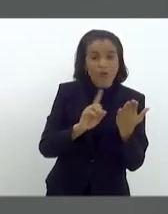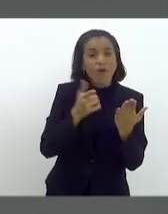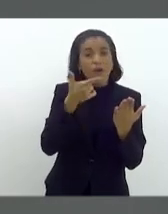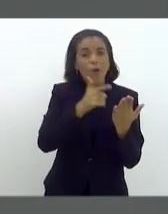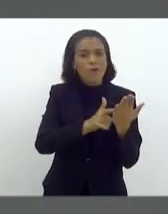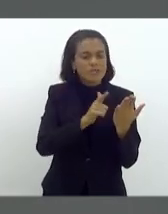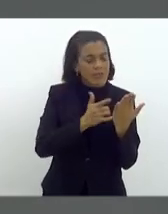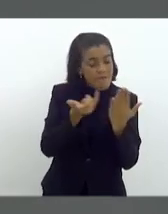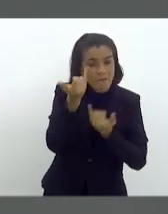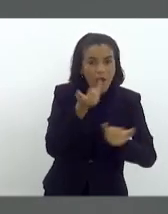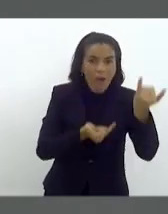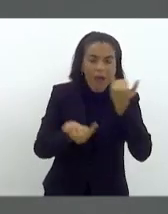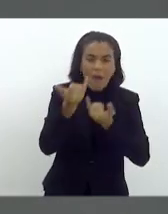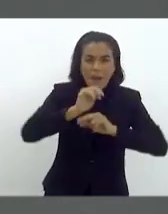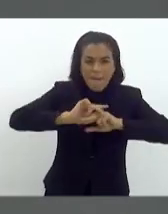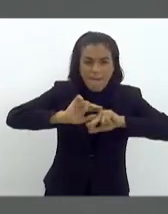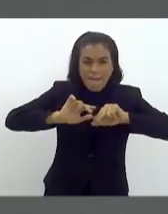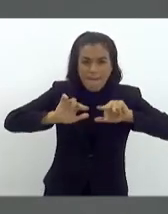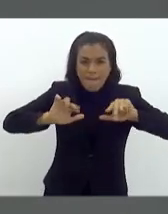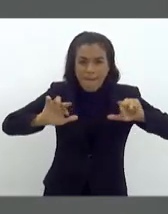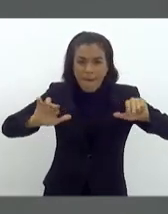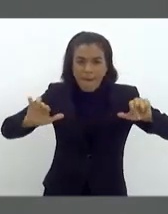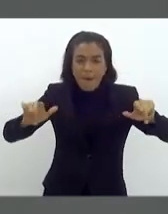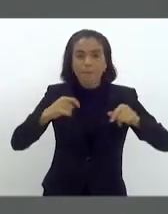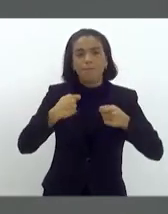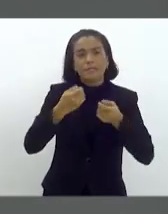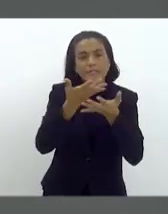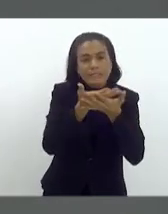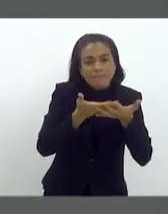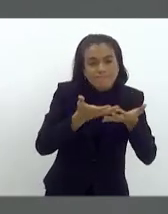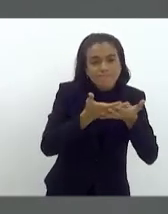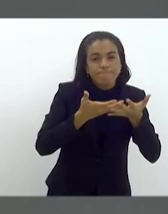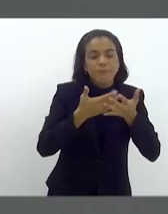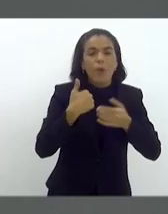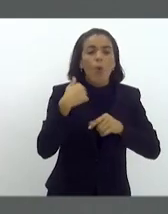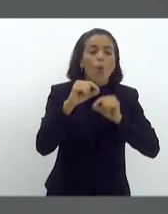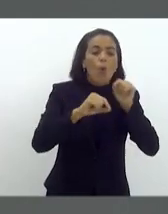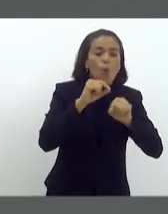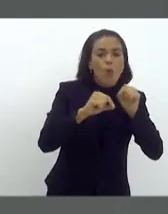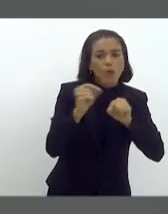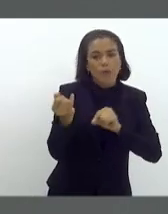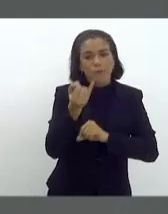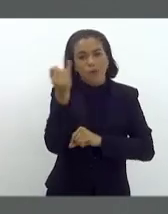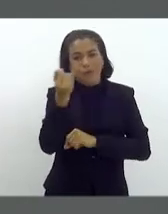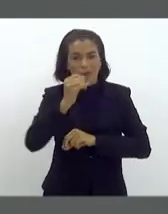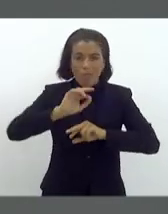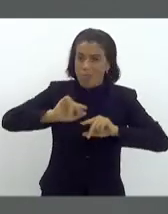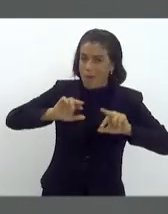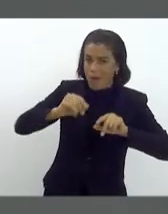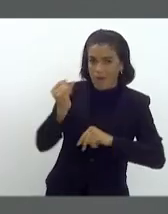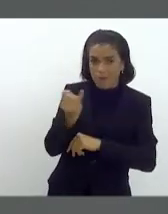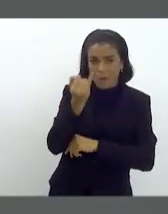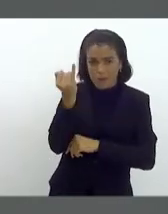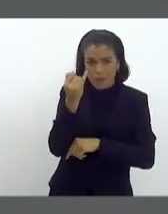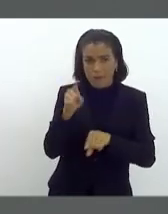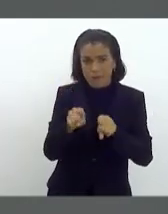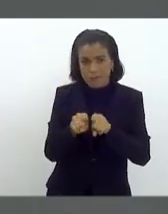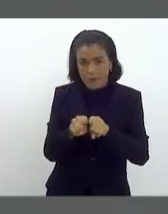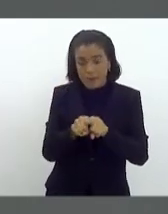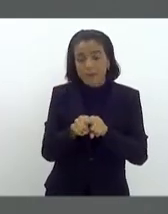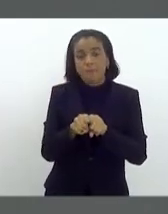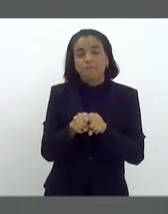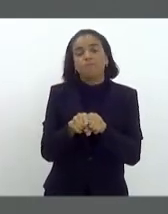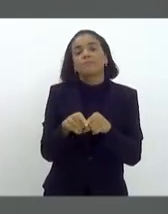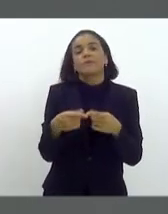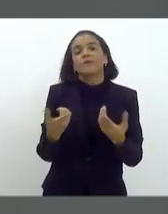ter acesso a uma gama de informações que tem que fazer uma triagem tem que pensar no que que é relevante ou não Hoje em dia apesar de se